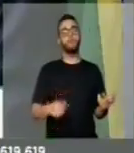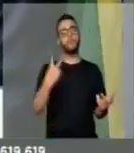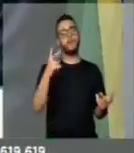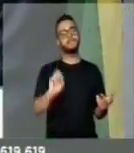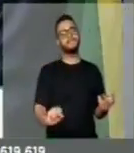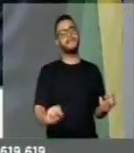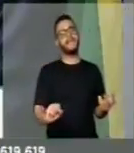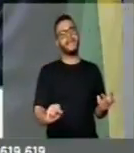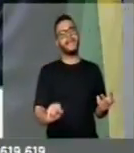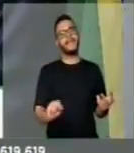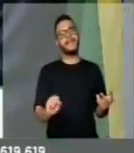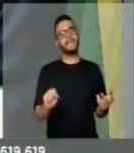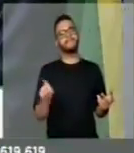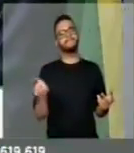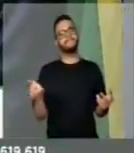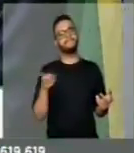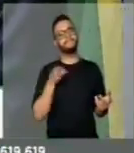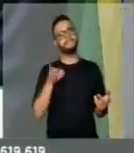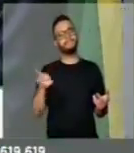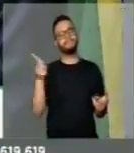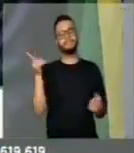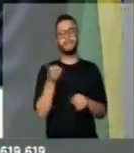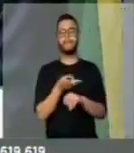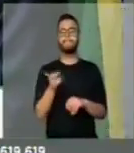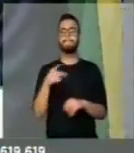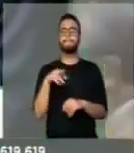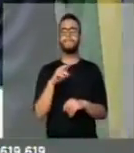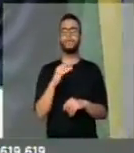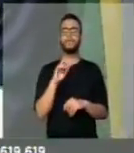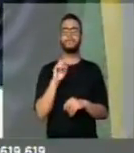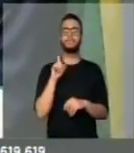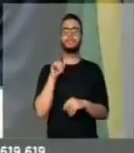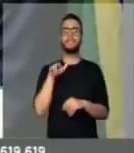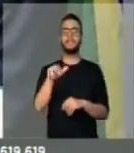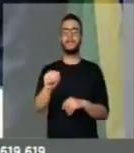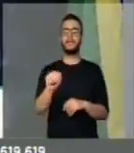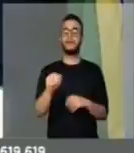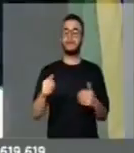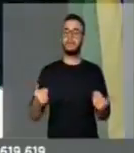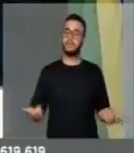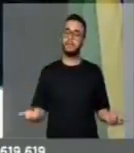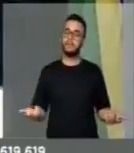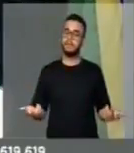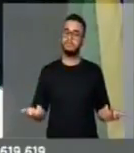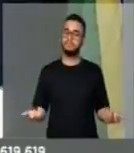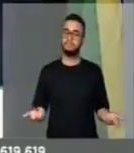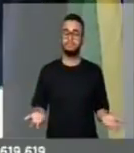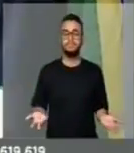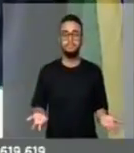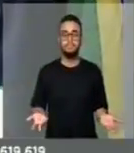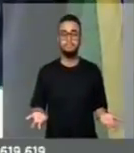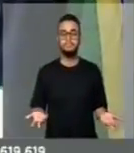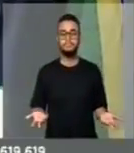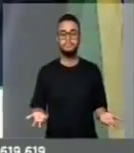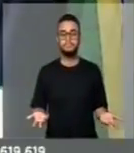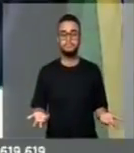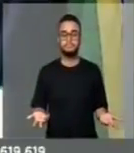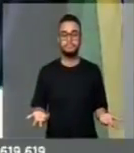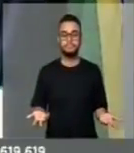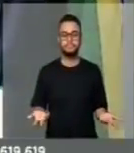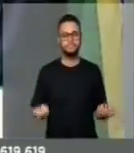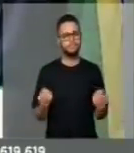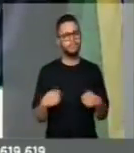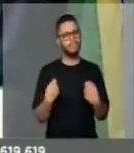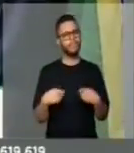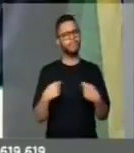mandato na Procuradoria pela presidente Dilma. Vamos acabar com essa história